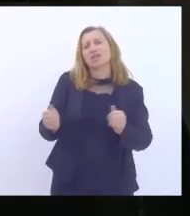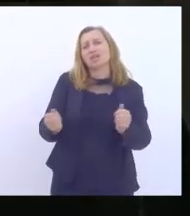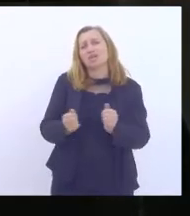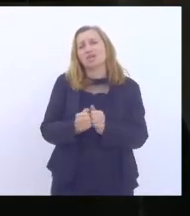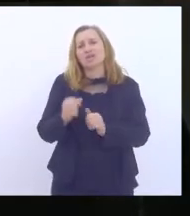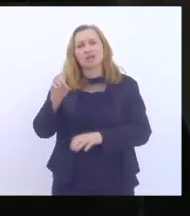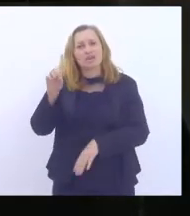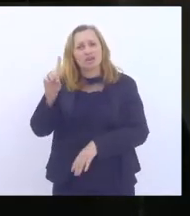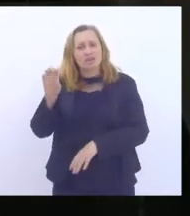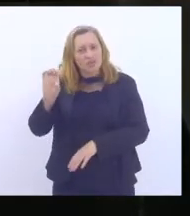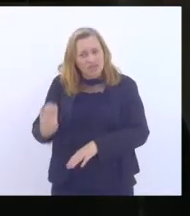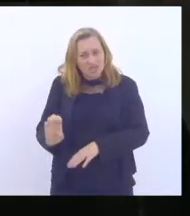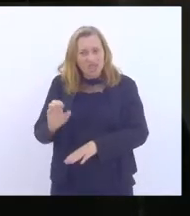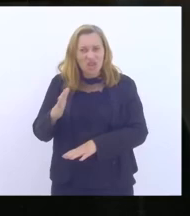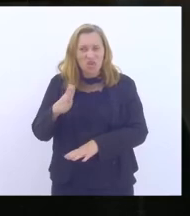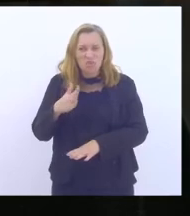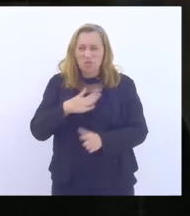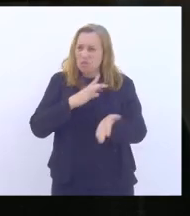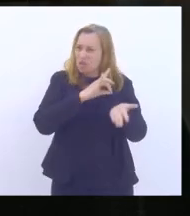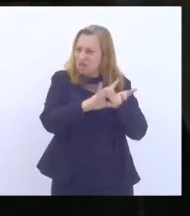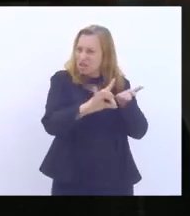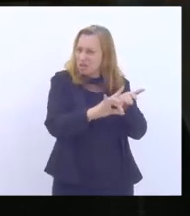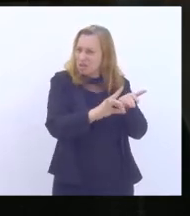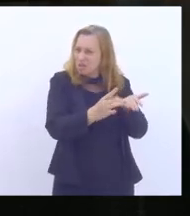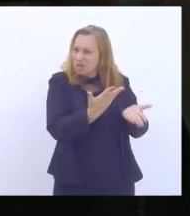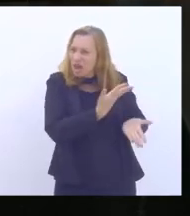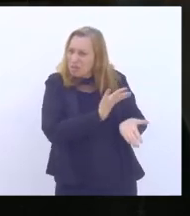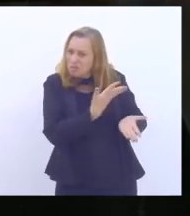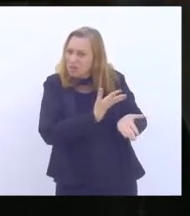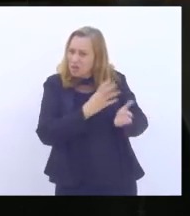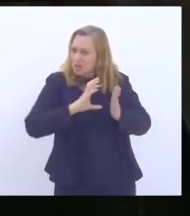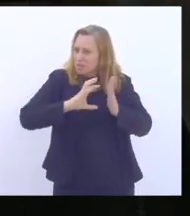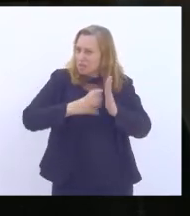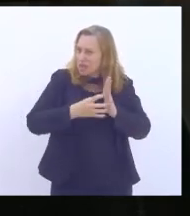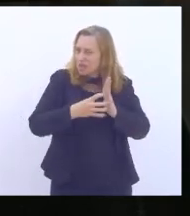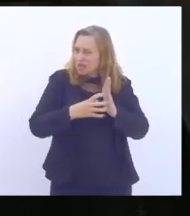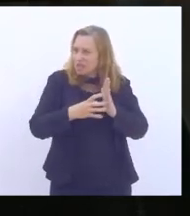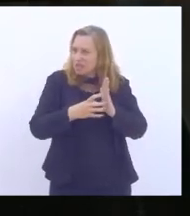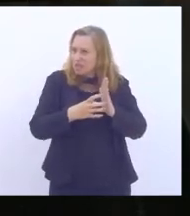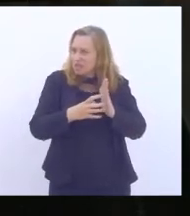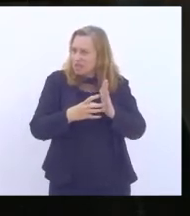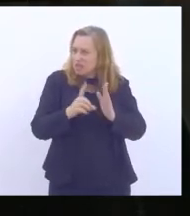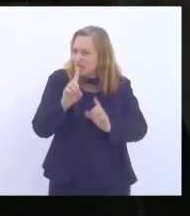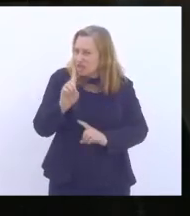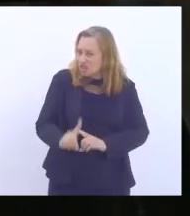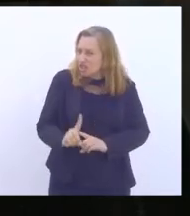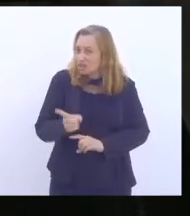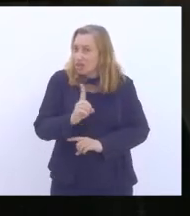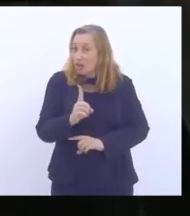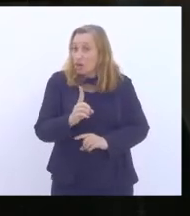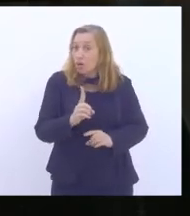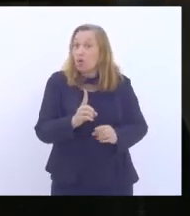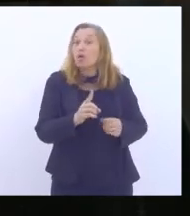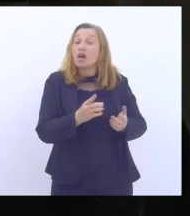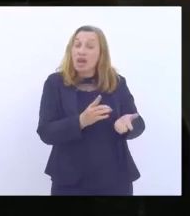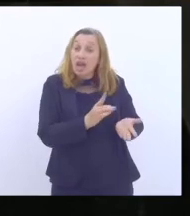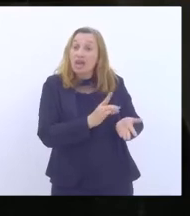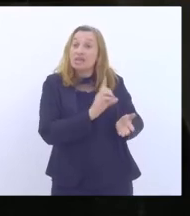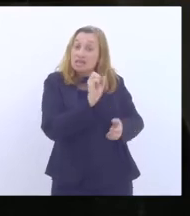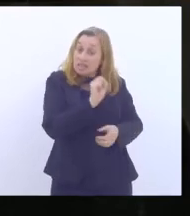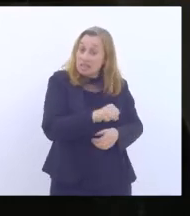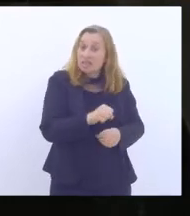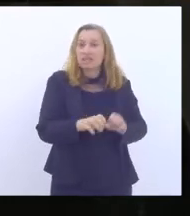o meu adversário não é um colega de Parlamento que é da direita o meu adversário é alguém da